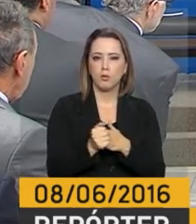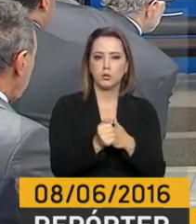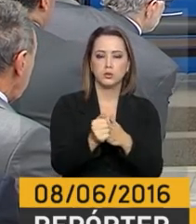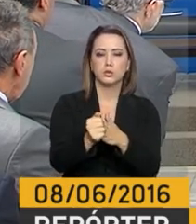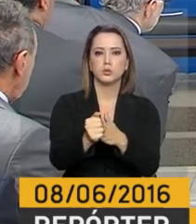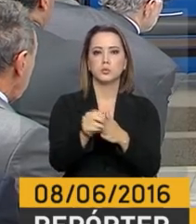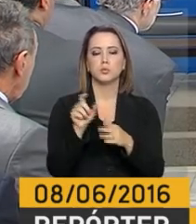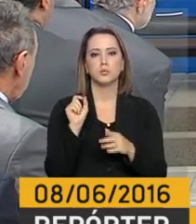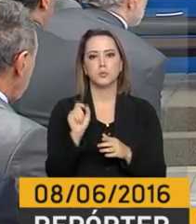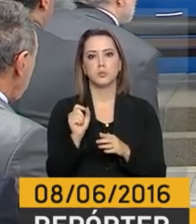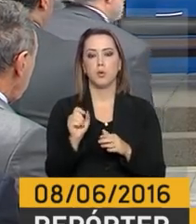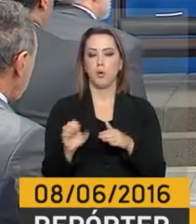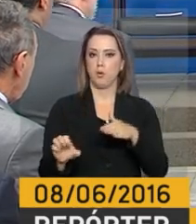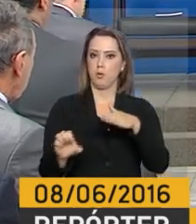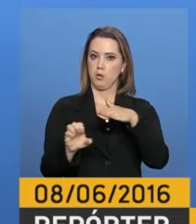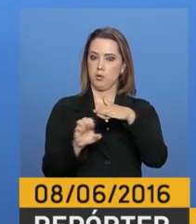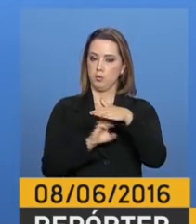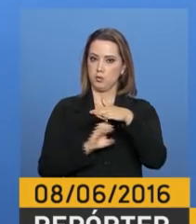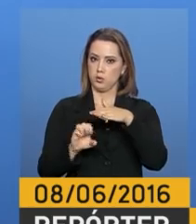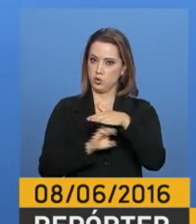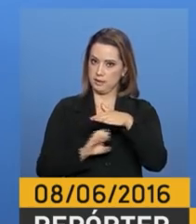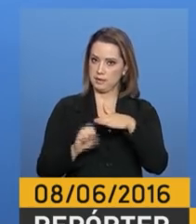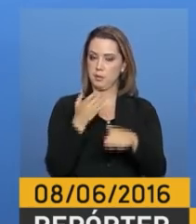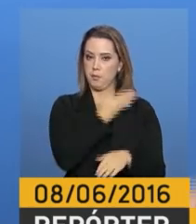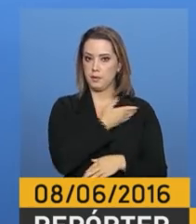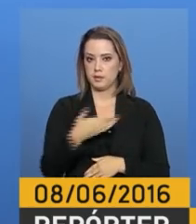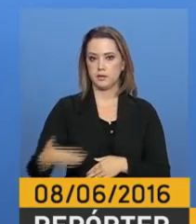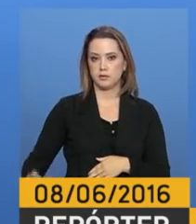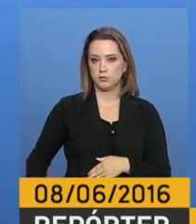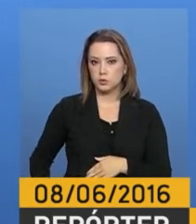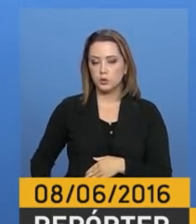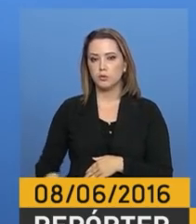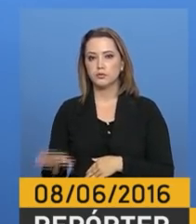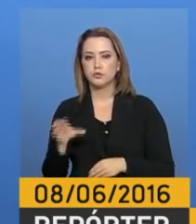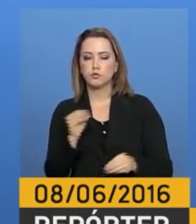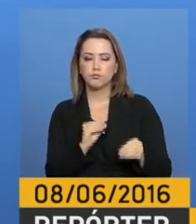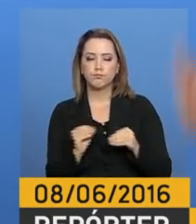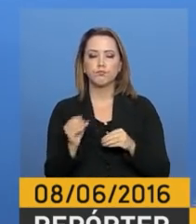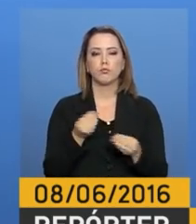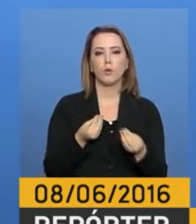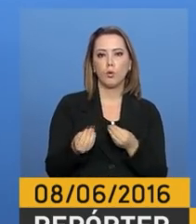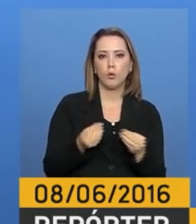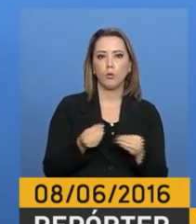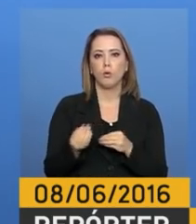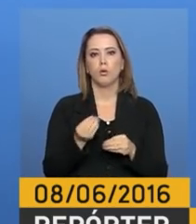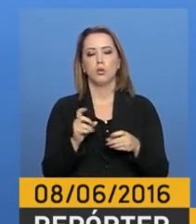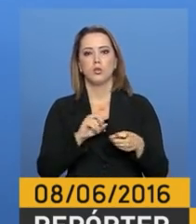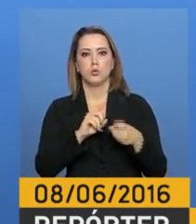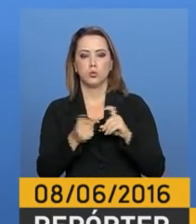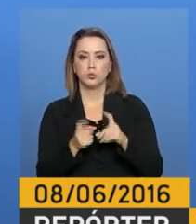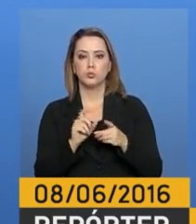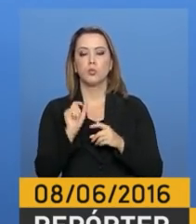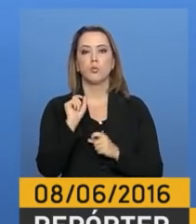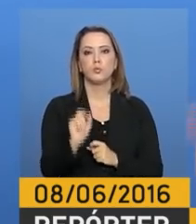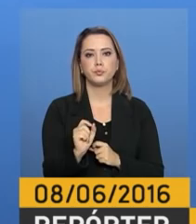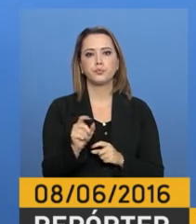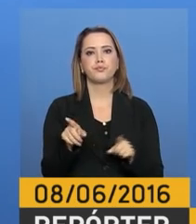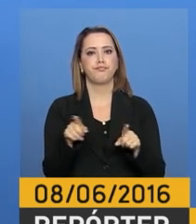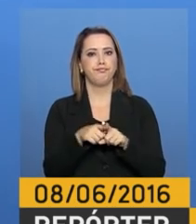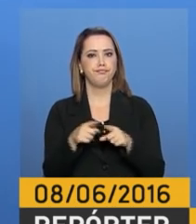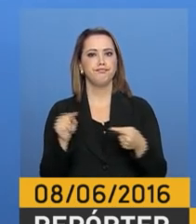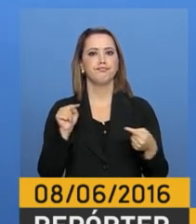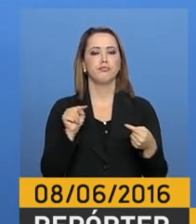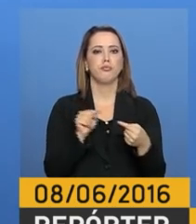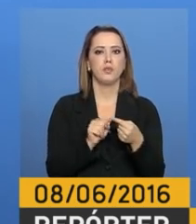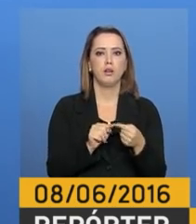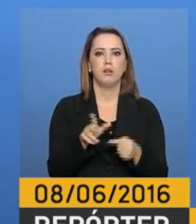governança das estatais Como Eu mencionei nas negociações sobre isso e e também questões relacionas